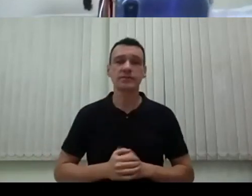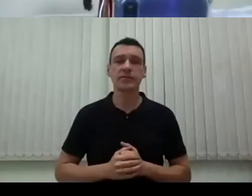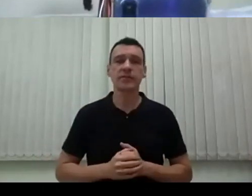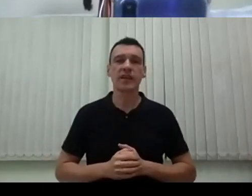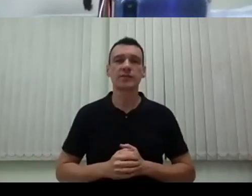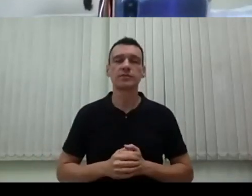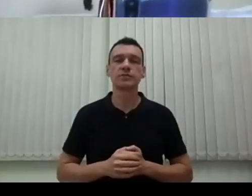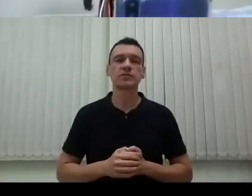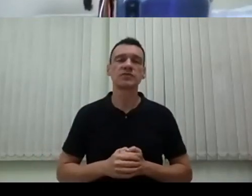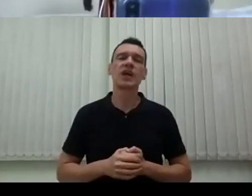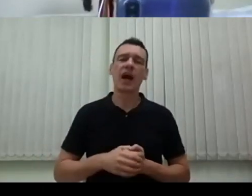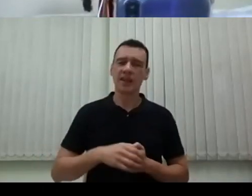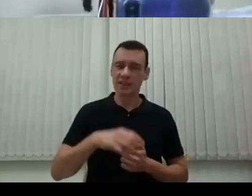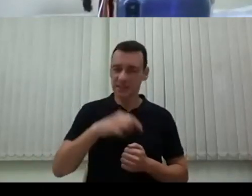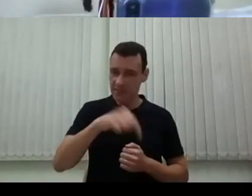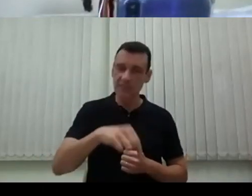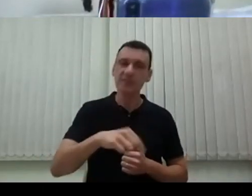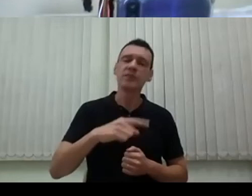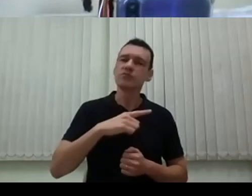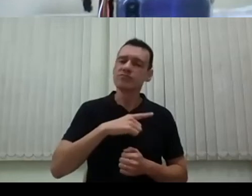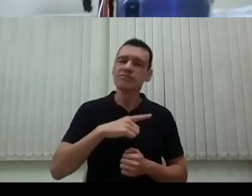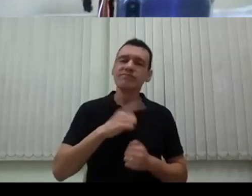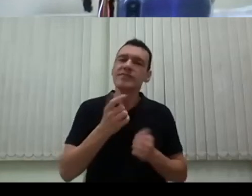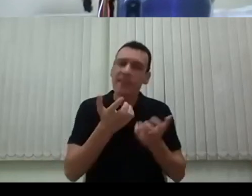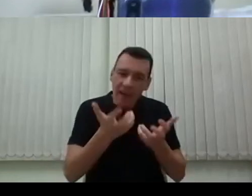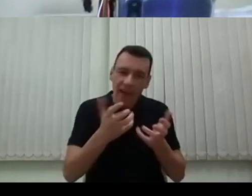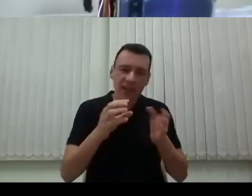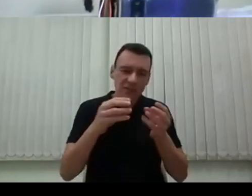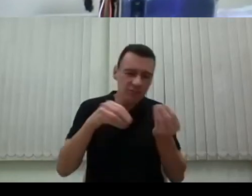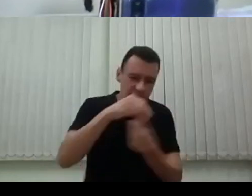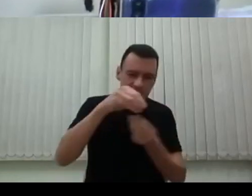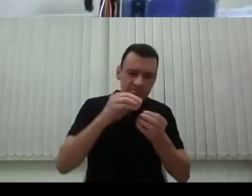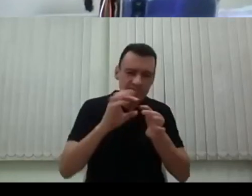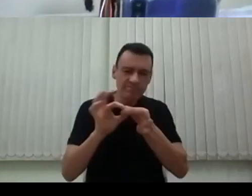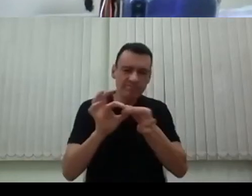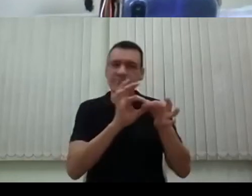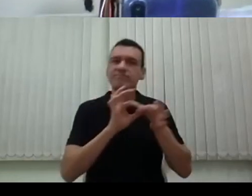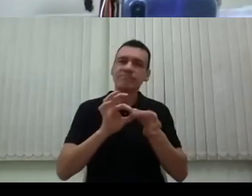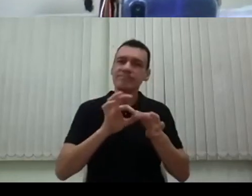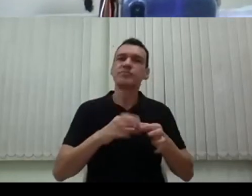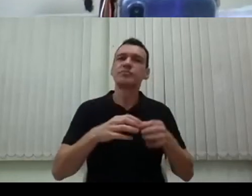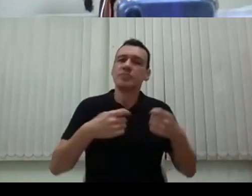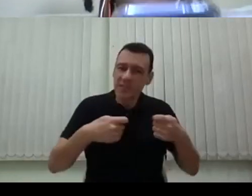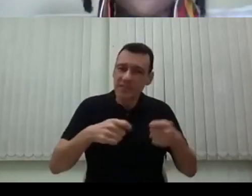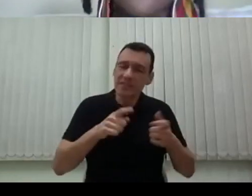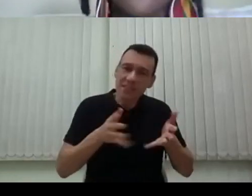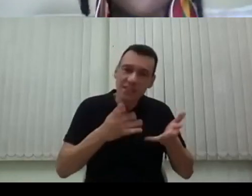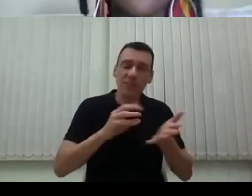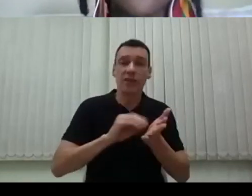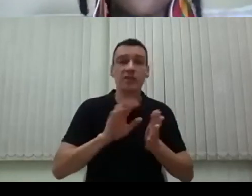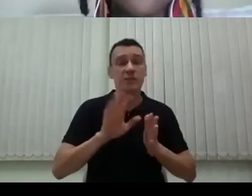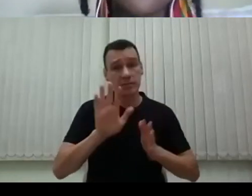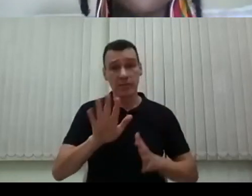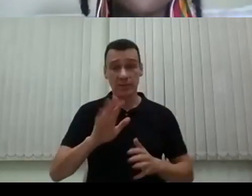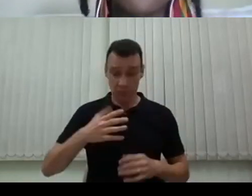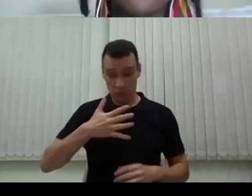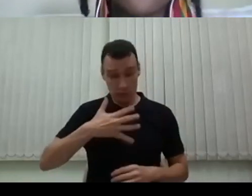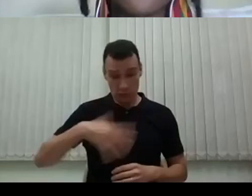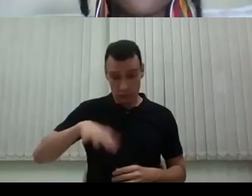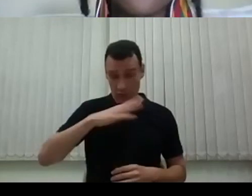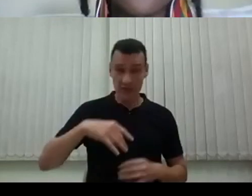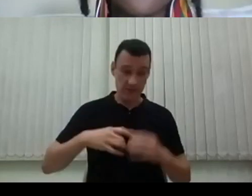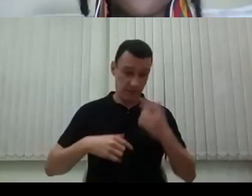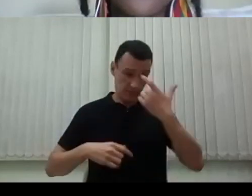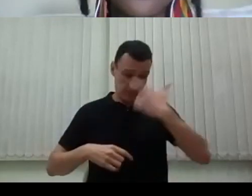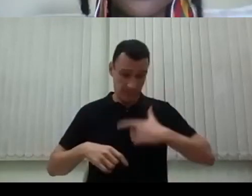dessas bibliotecas. Mas as bibliotecas por si só, elas não são sujeitos. Quem são os sujeitos somos nós, bibliotecários,